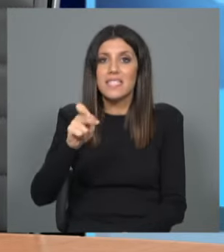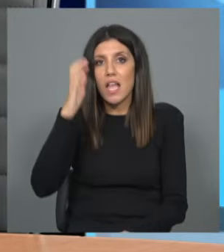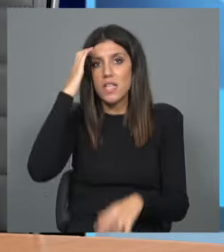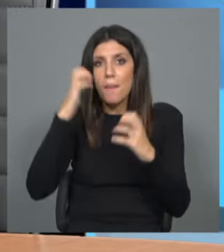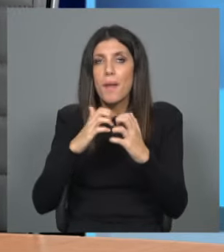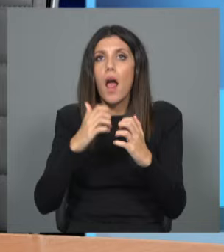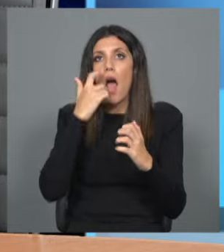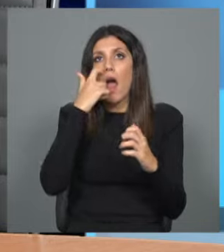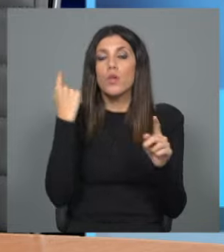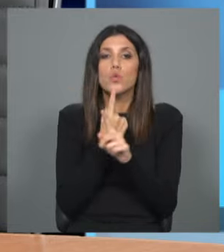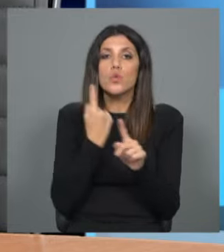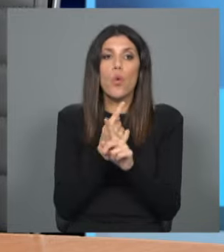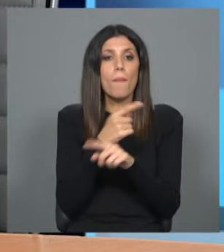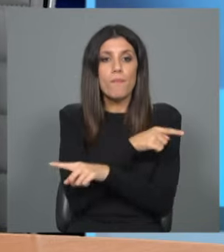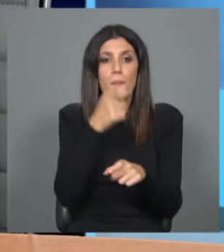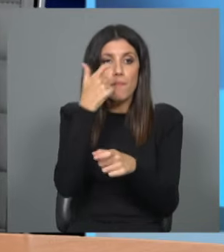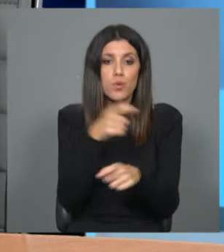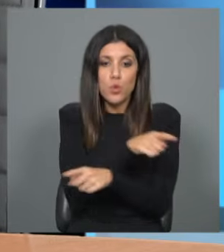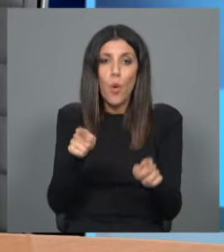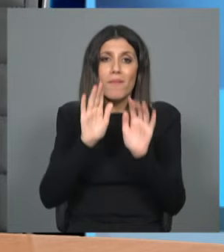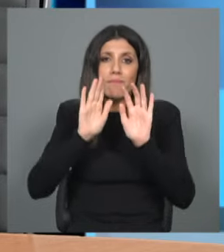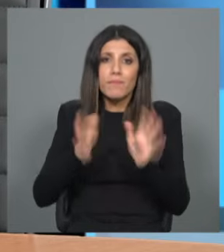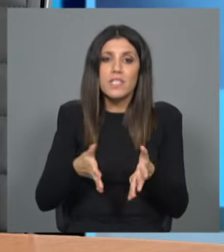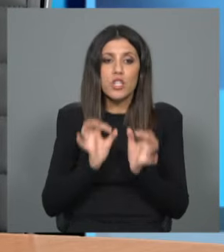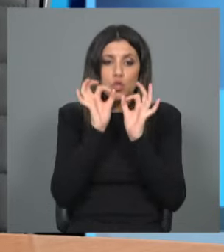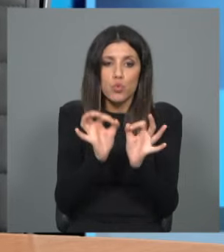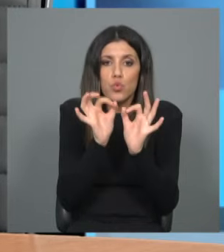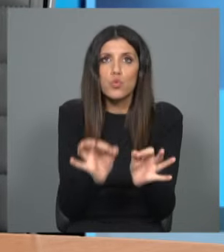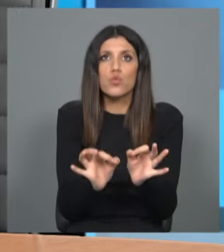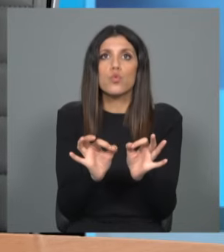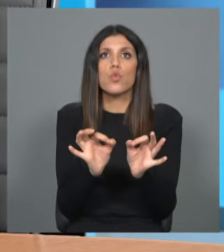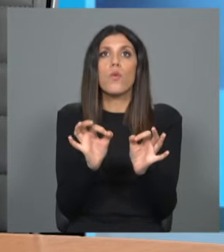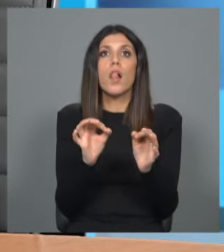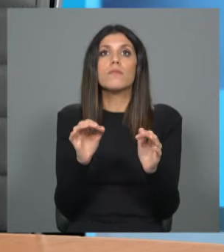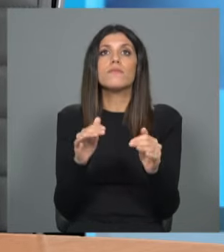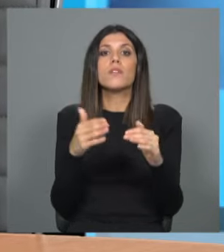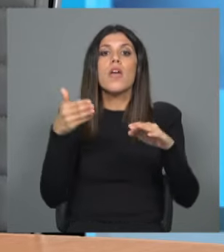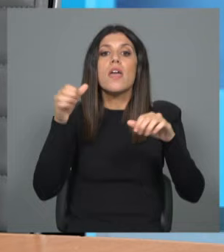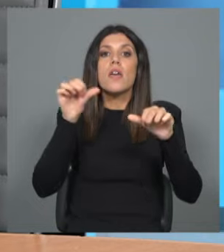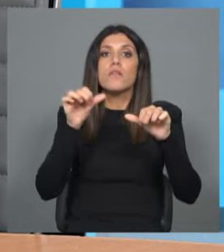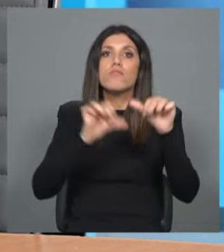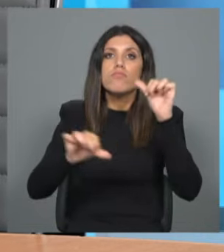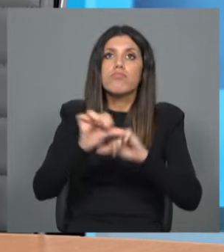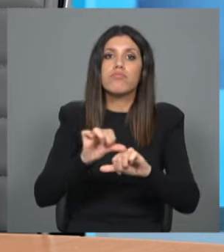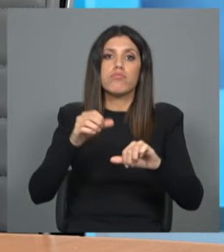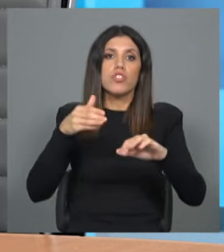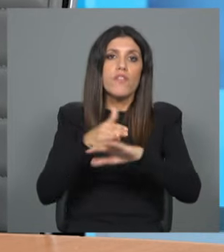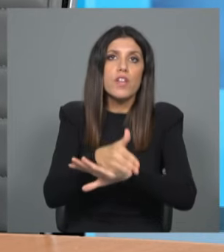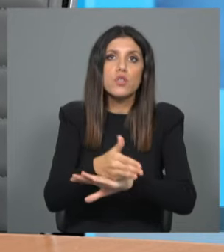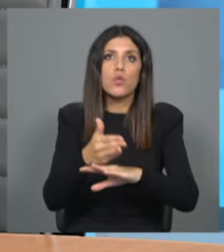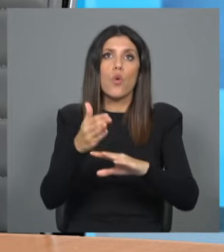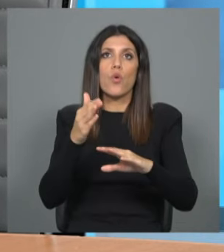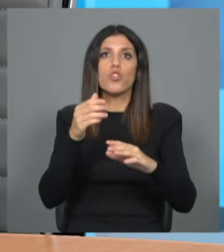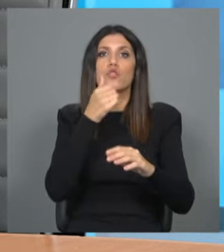planeamento avançado de cuidados para evitar sofrimento, para evitar intervenções desadequadas, para evitar aquilo que nós chamamos